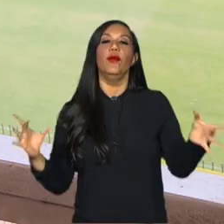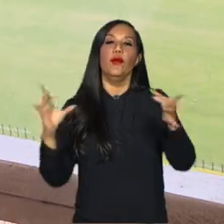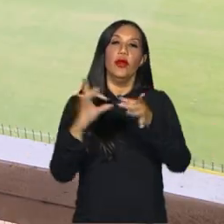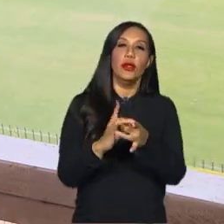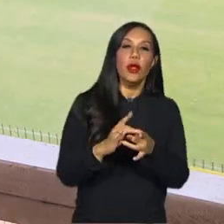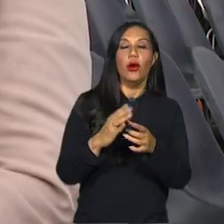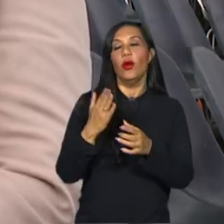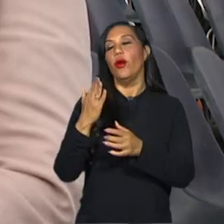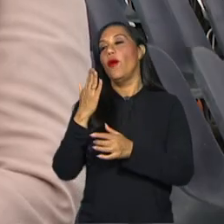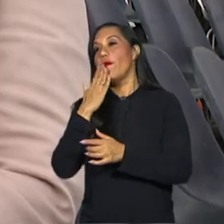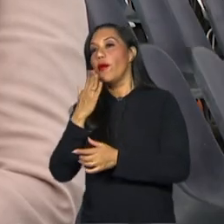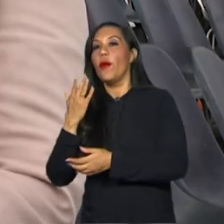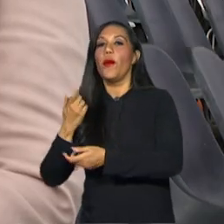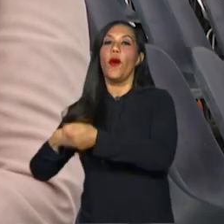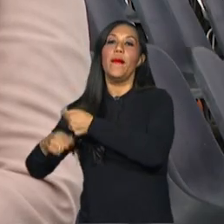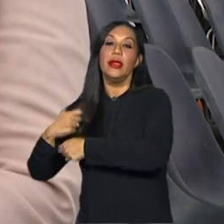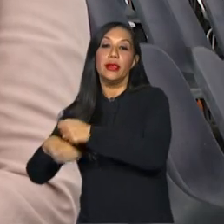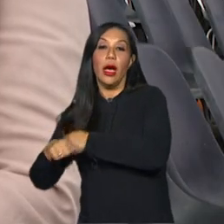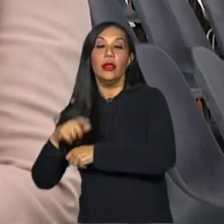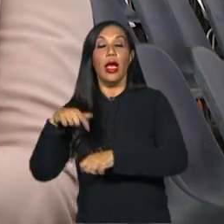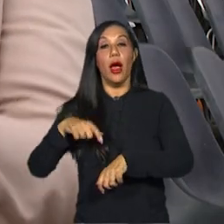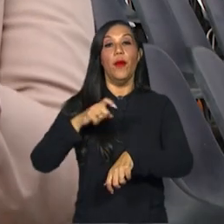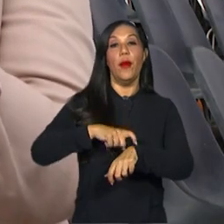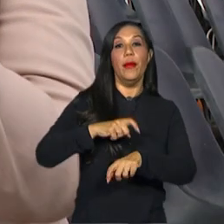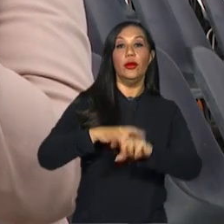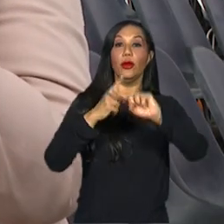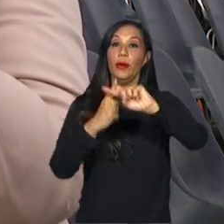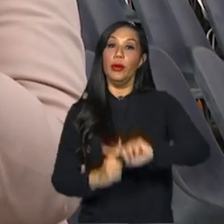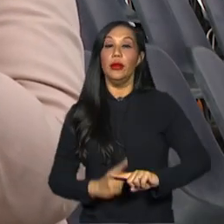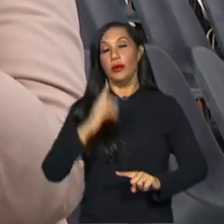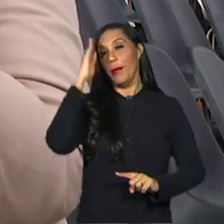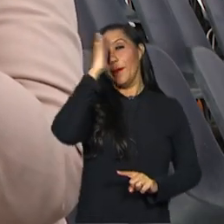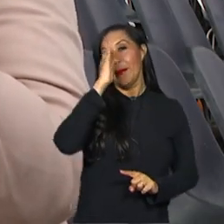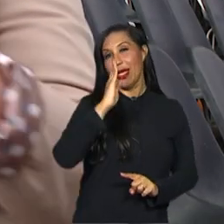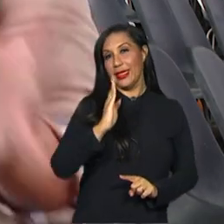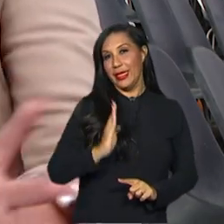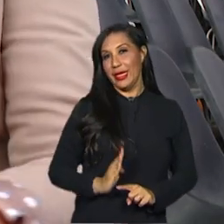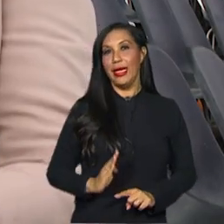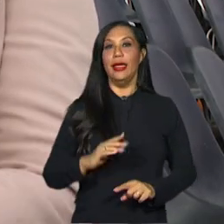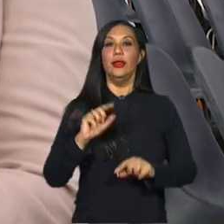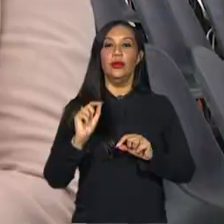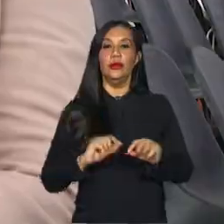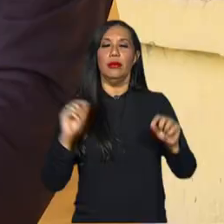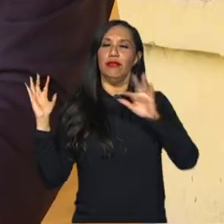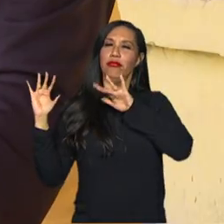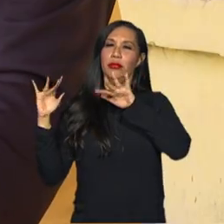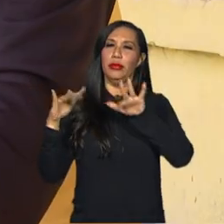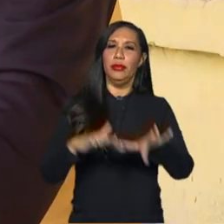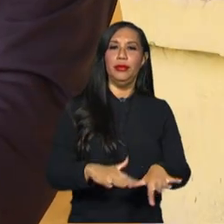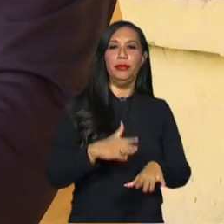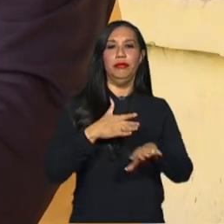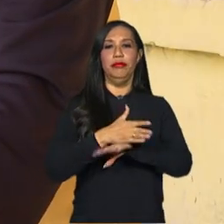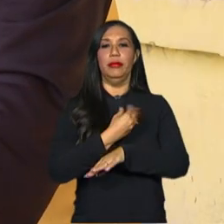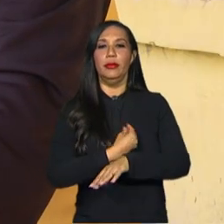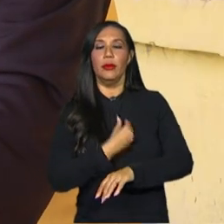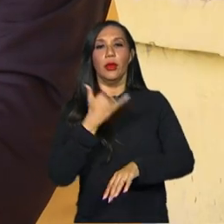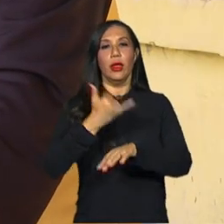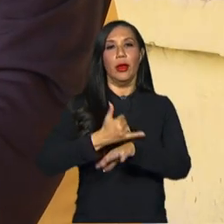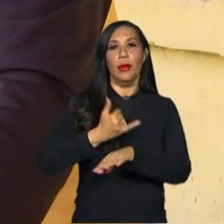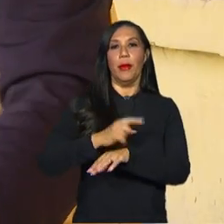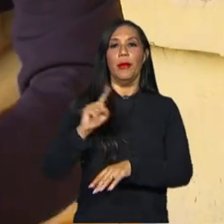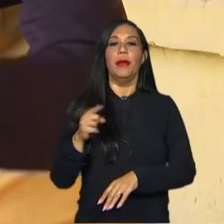clube comercial. É o momento em que o Campeonato Brasileiro tem um monte de gente participando. O Volta Redonda participou da primeira